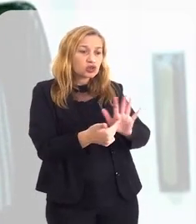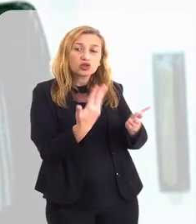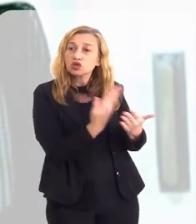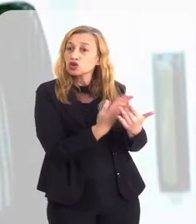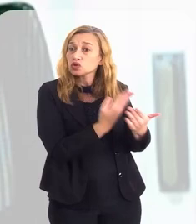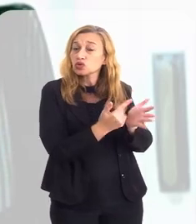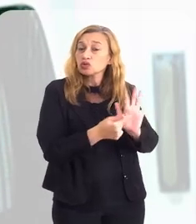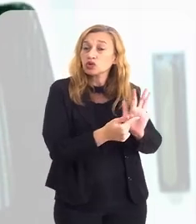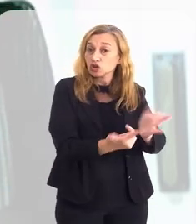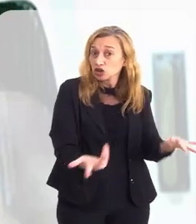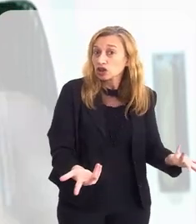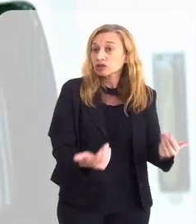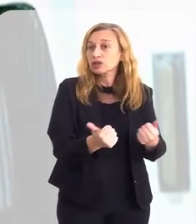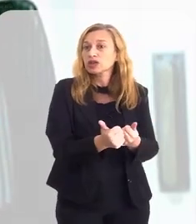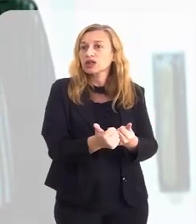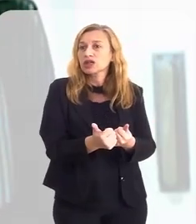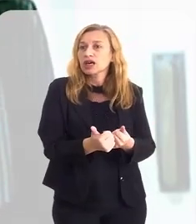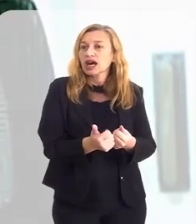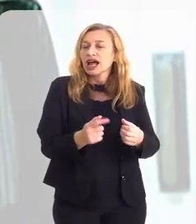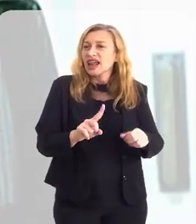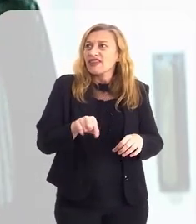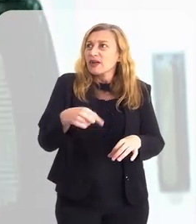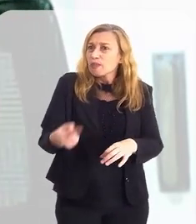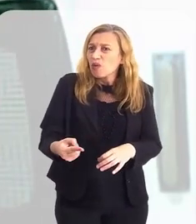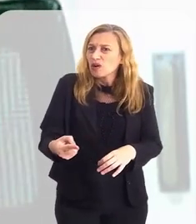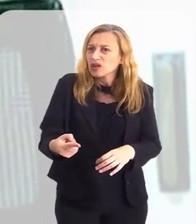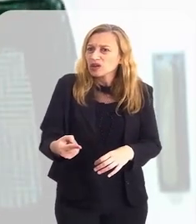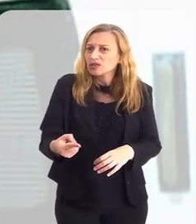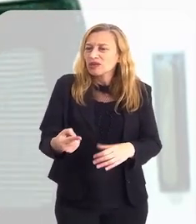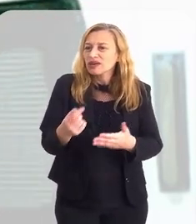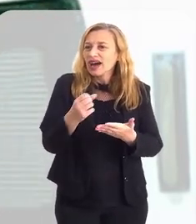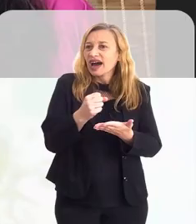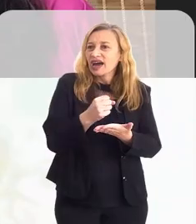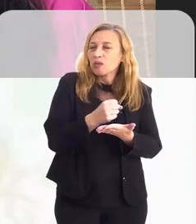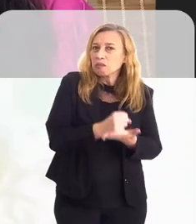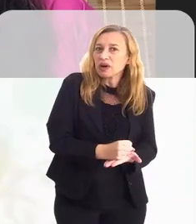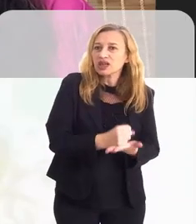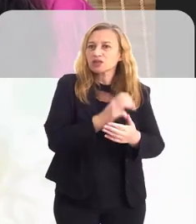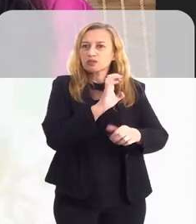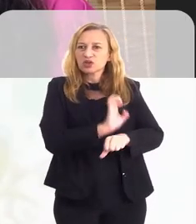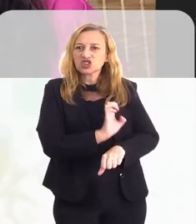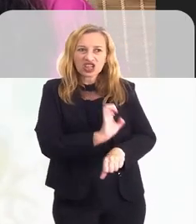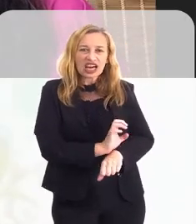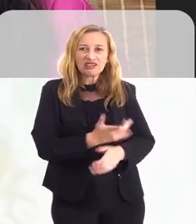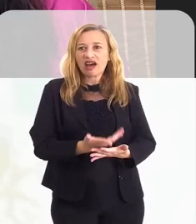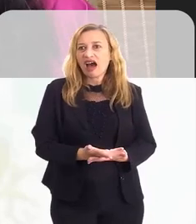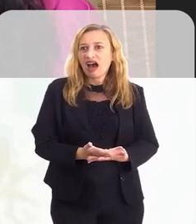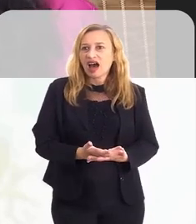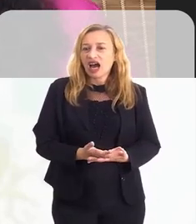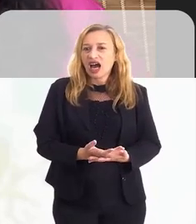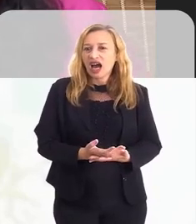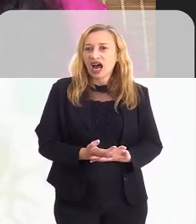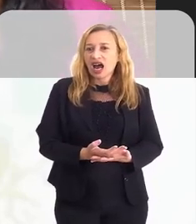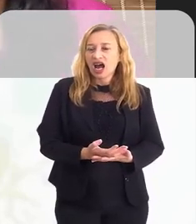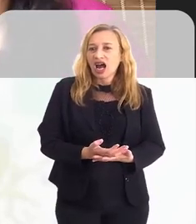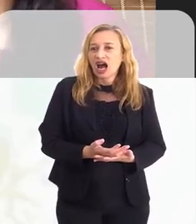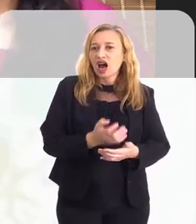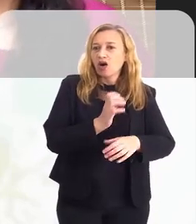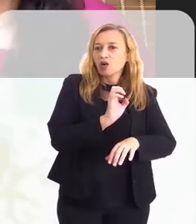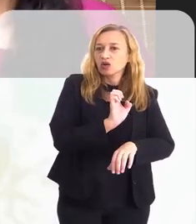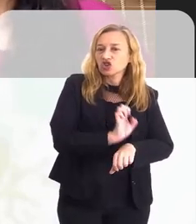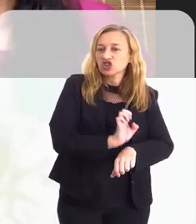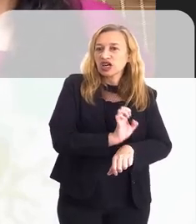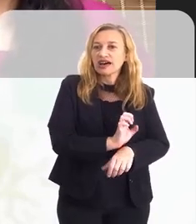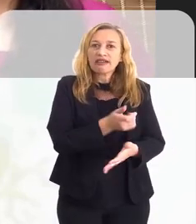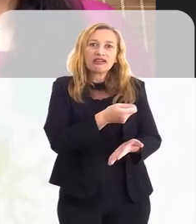nessa direção. Elas, quando desenvolvem autonomia, elas depois não vão ficar como um peso no Estado, né, para o Estado, Com a